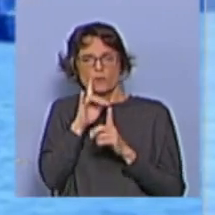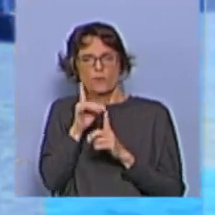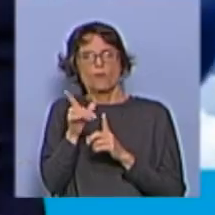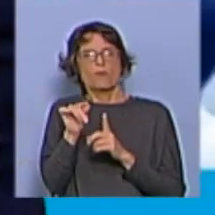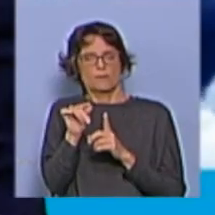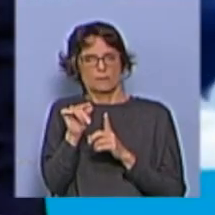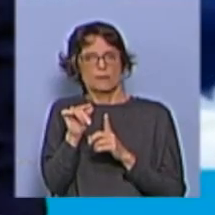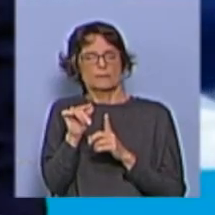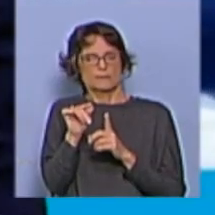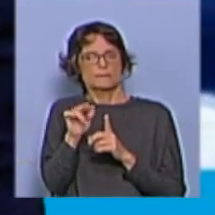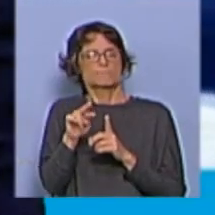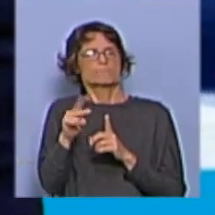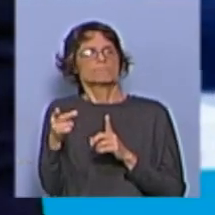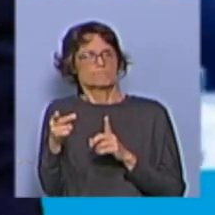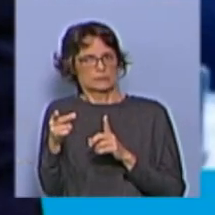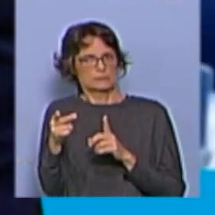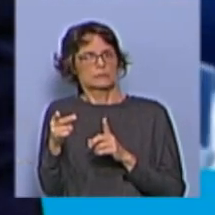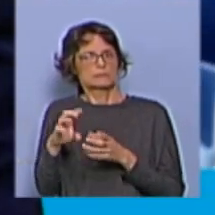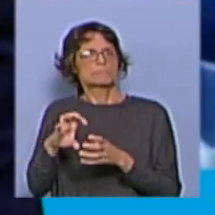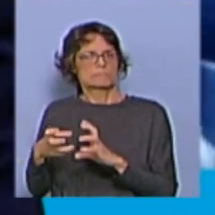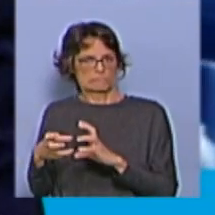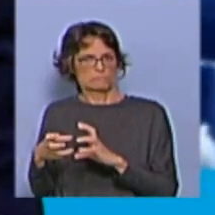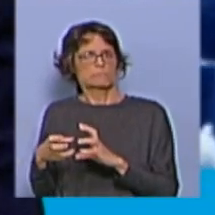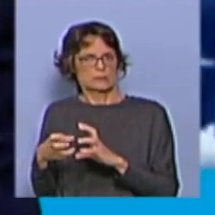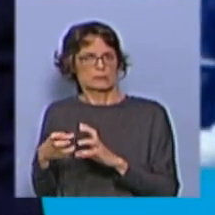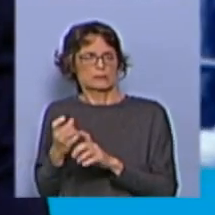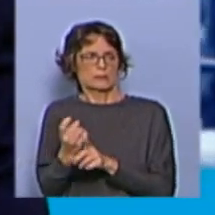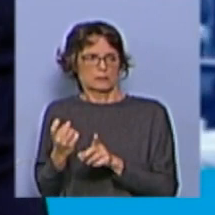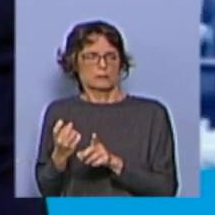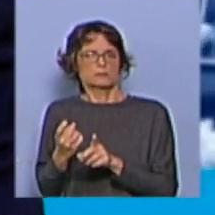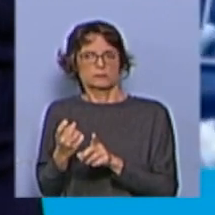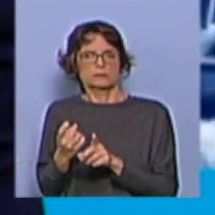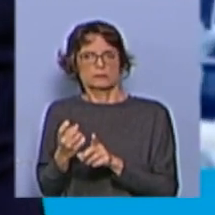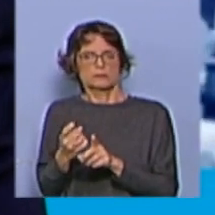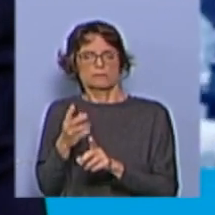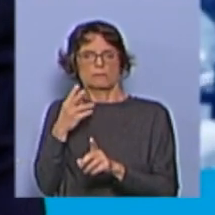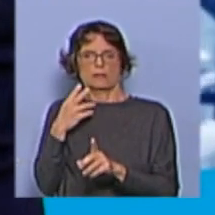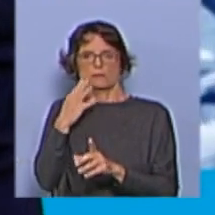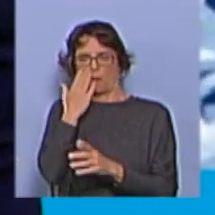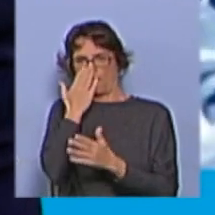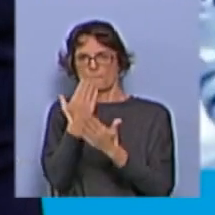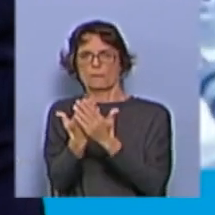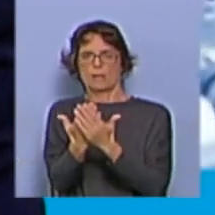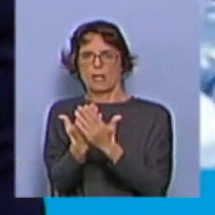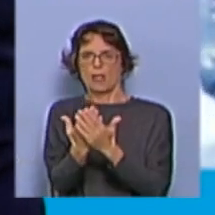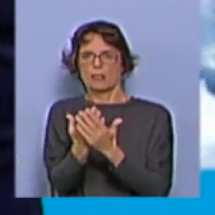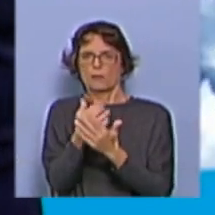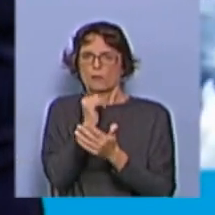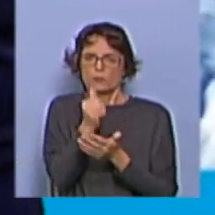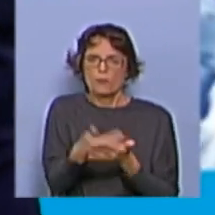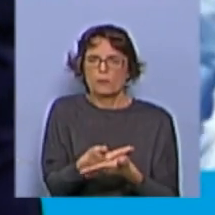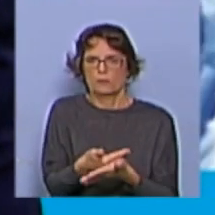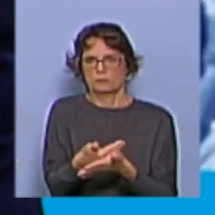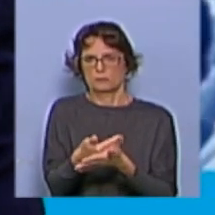o cómico, a certa altura, torna-se tragicómico, não é? Porque nós estamos a enfrentar morte, estamos a enfrentar desemprego, estamos a enfrentar